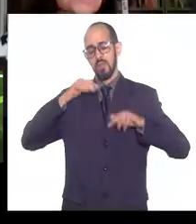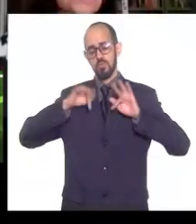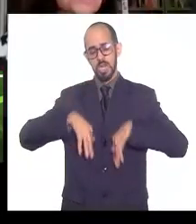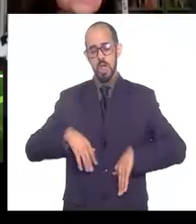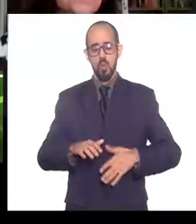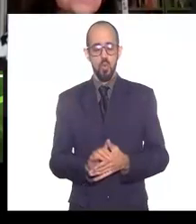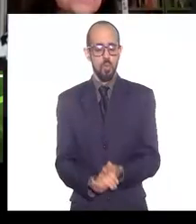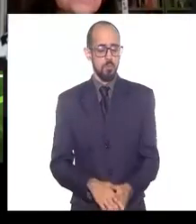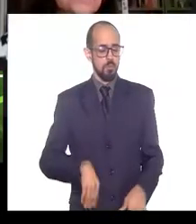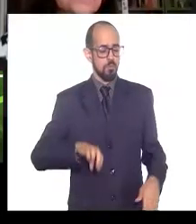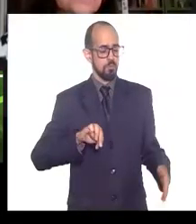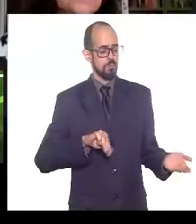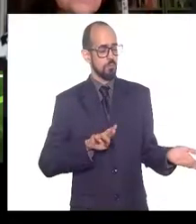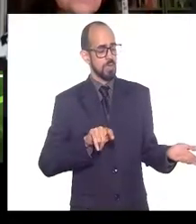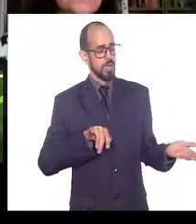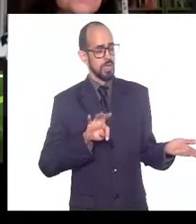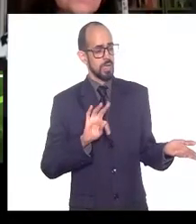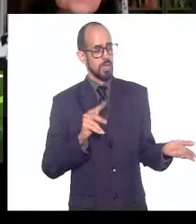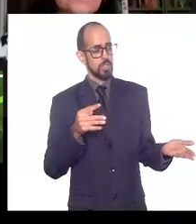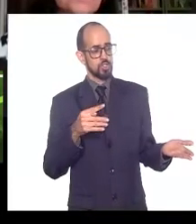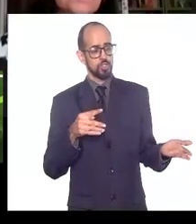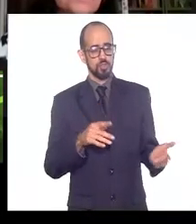finais. Margarete, por favor.